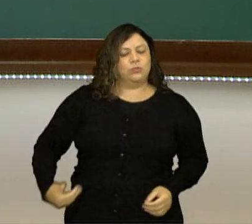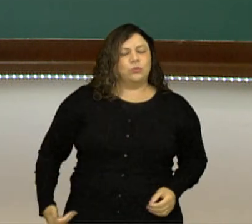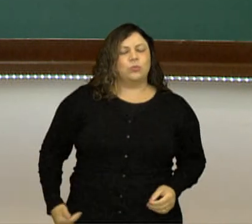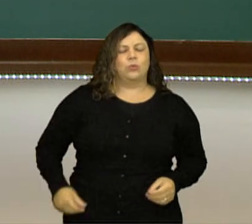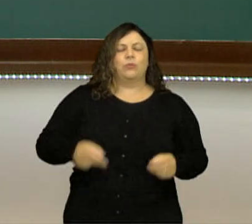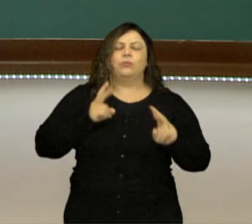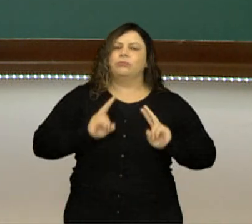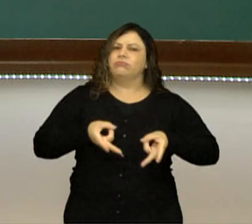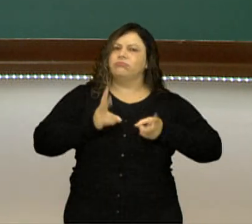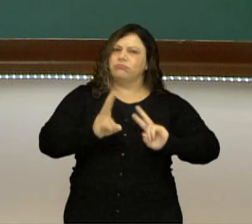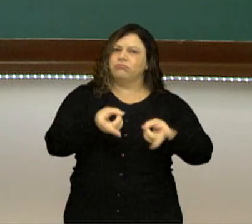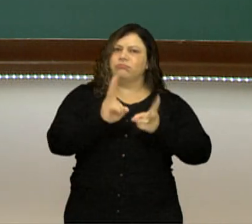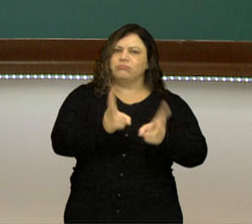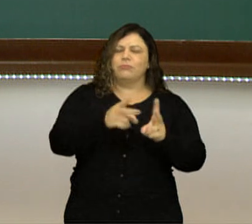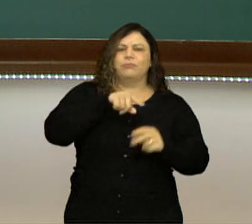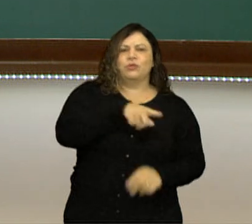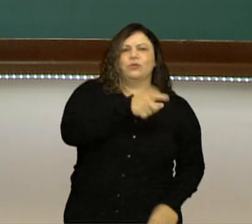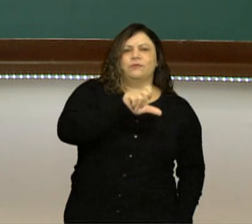até